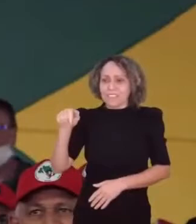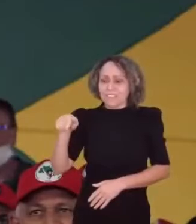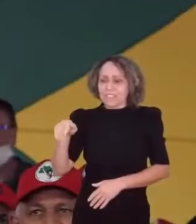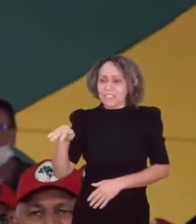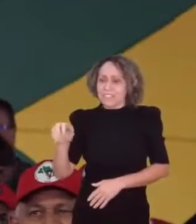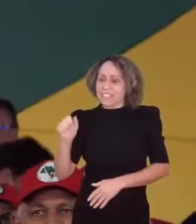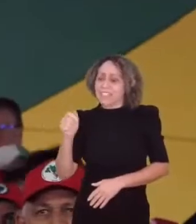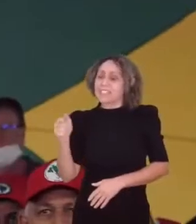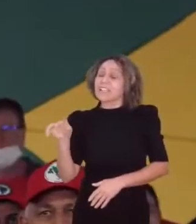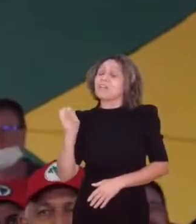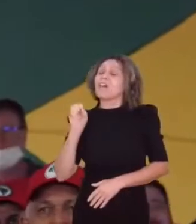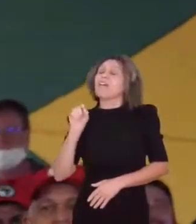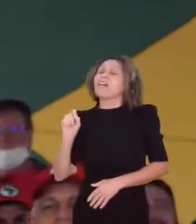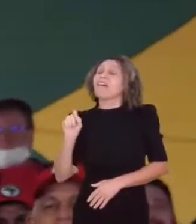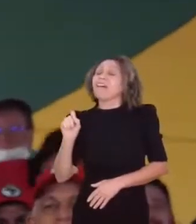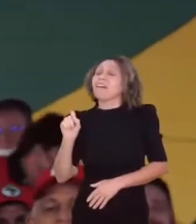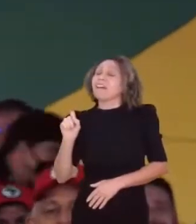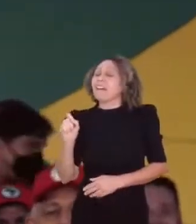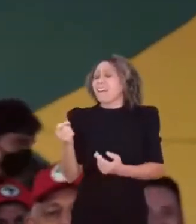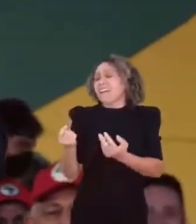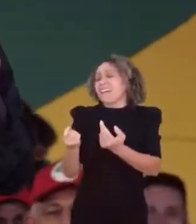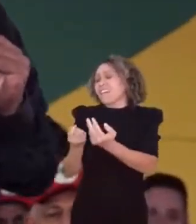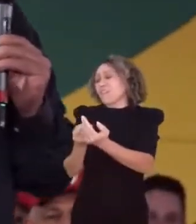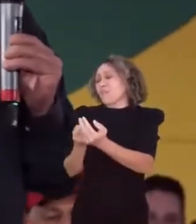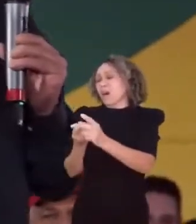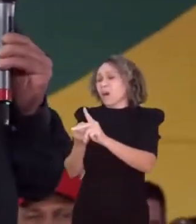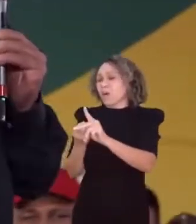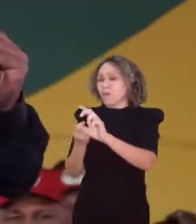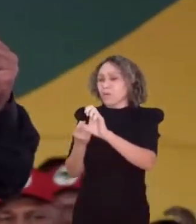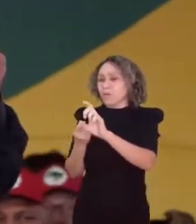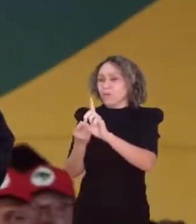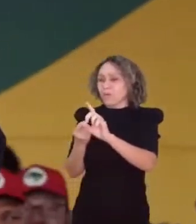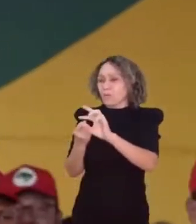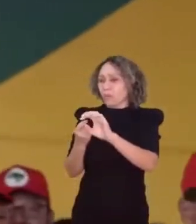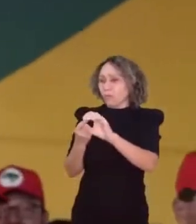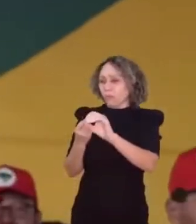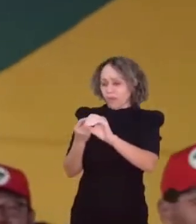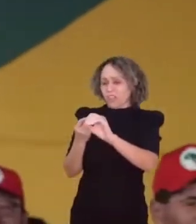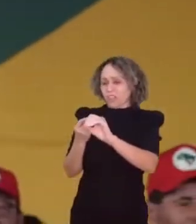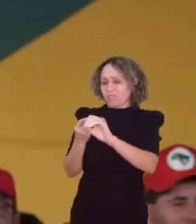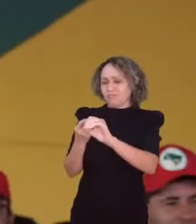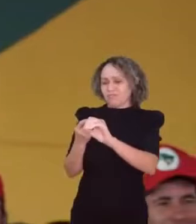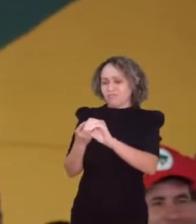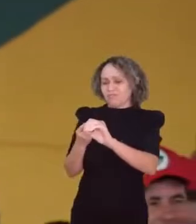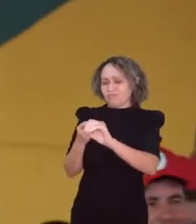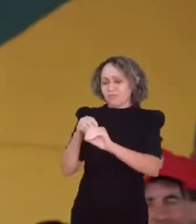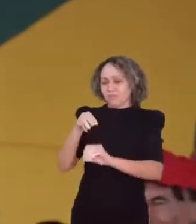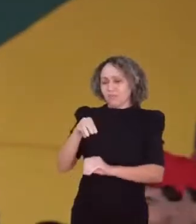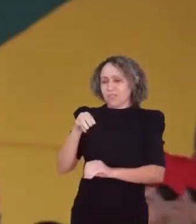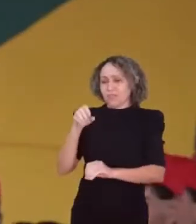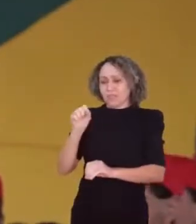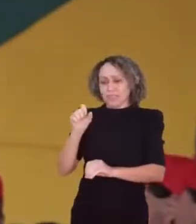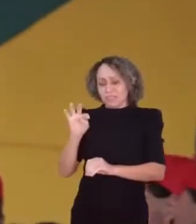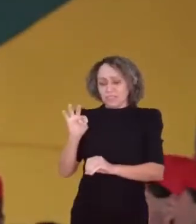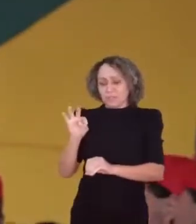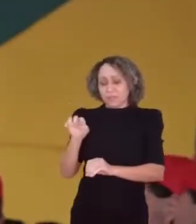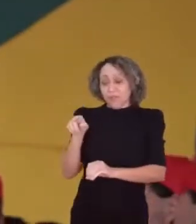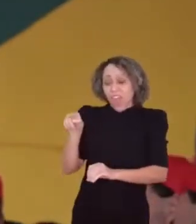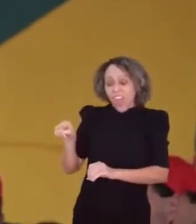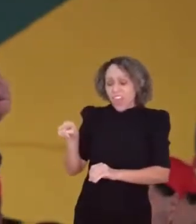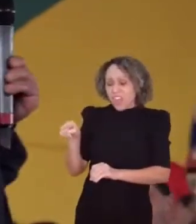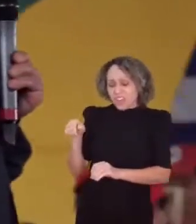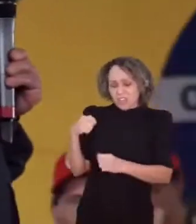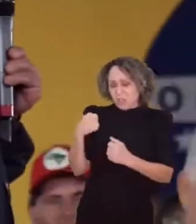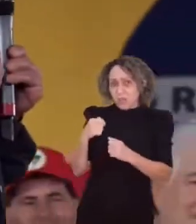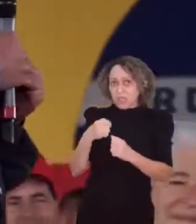Pedro Stedley. O Riquião não precisa falar bem da gente para a gente gostar dele. O Riquião não precisa falar bem do Lula para eu